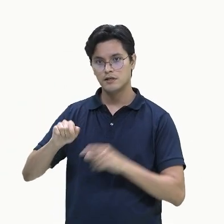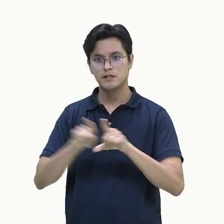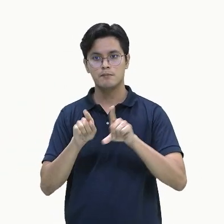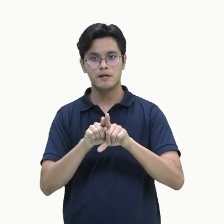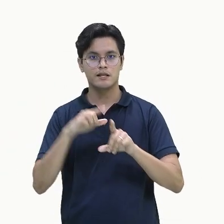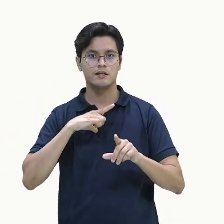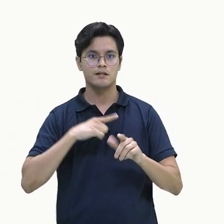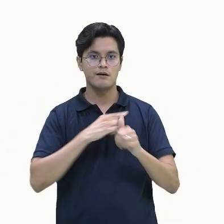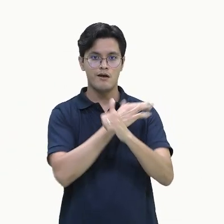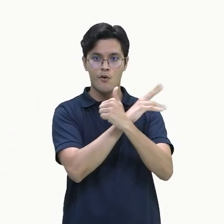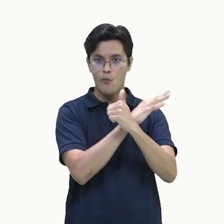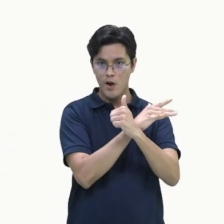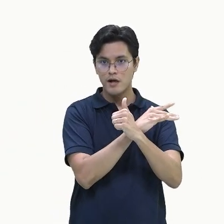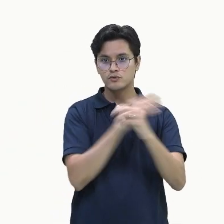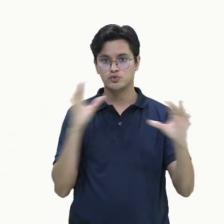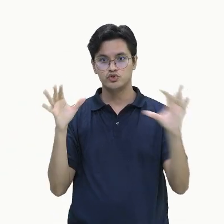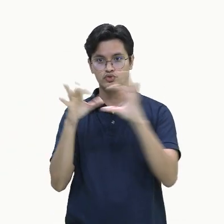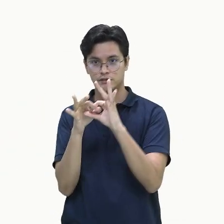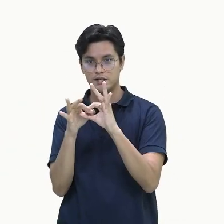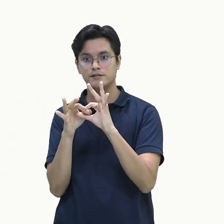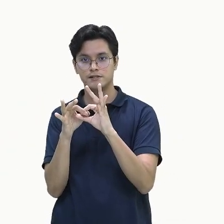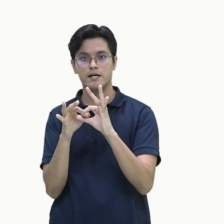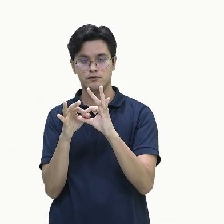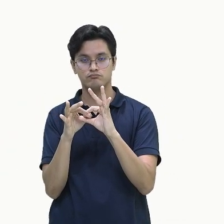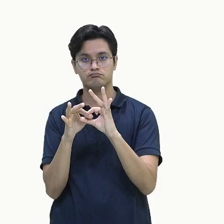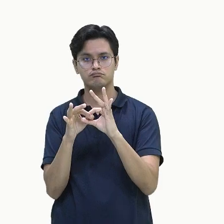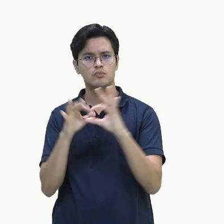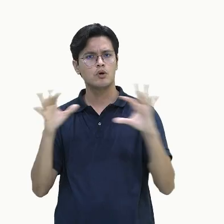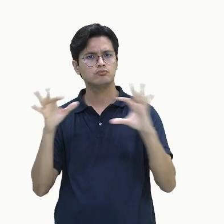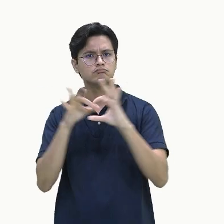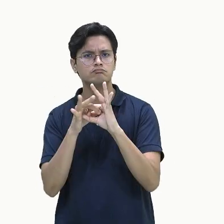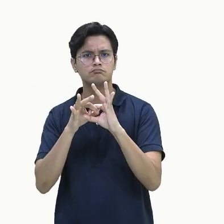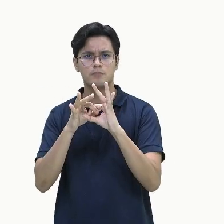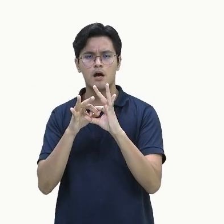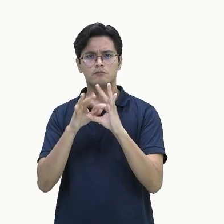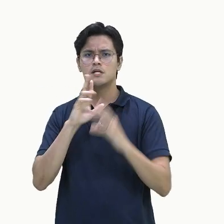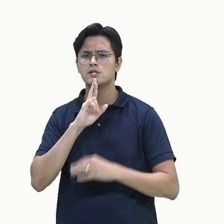tá? Quando eles vão se juntar, o que vai acontecer?